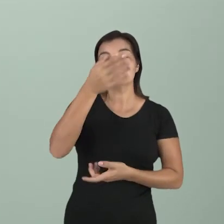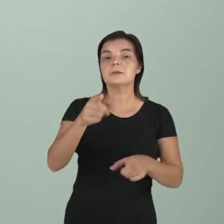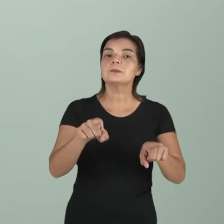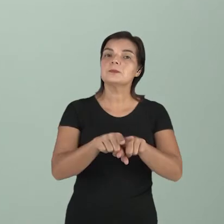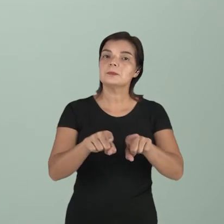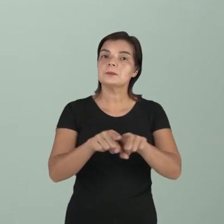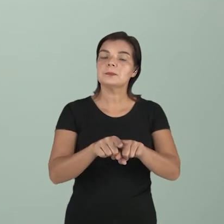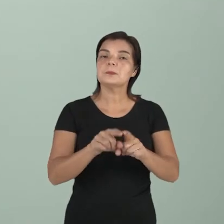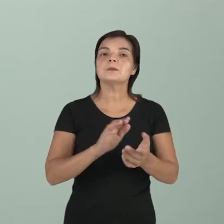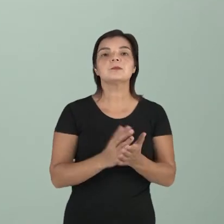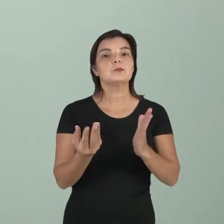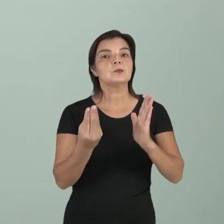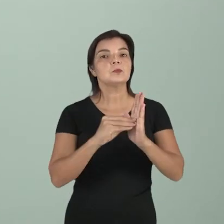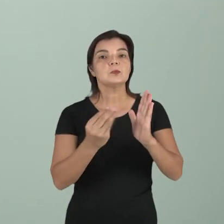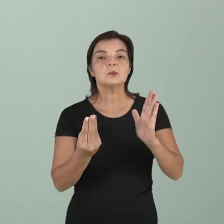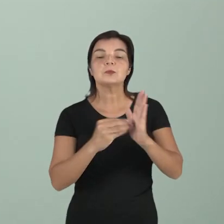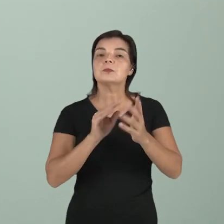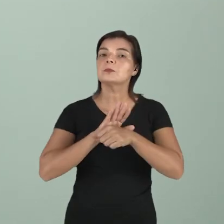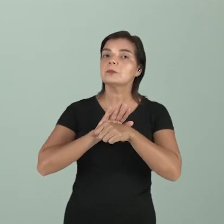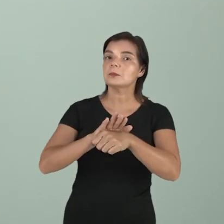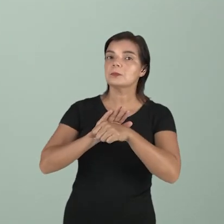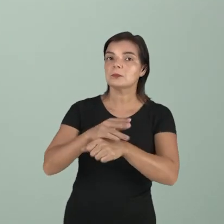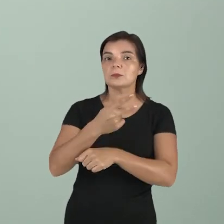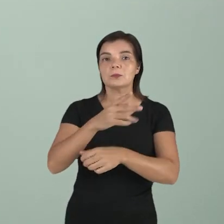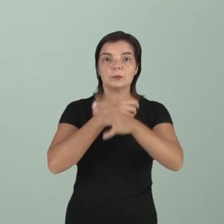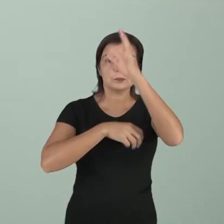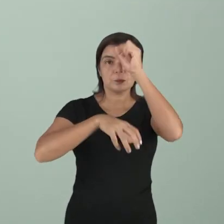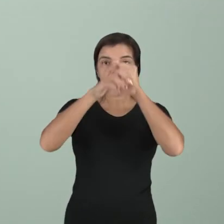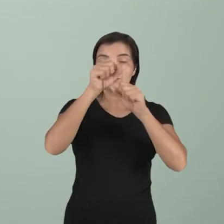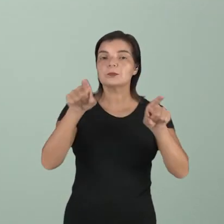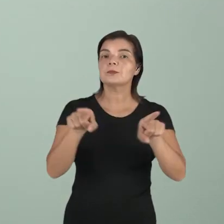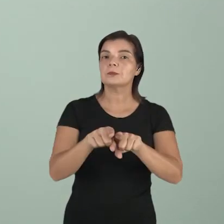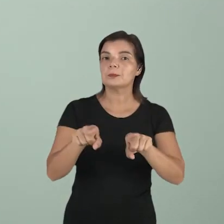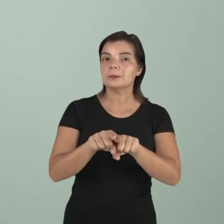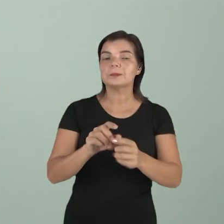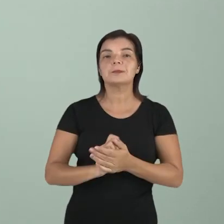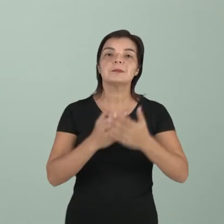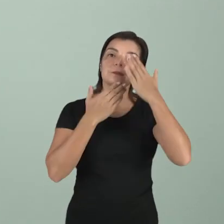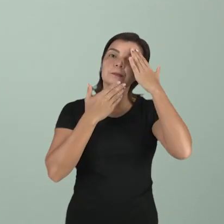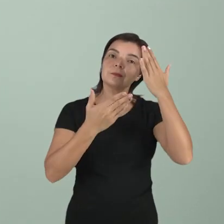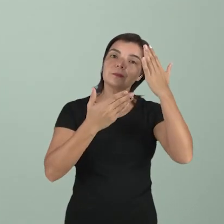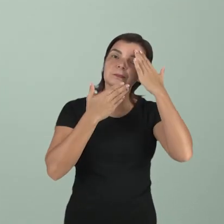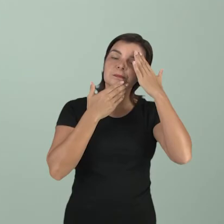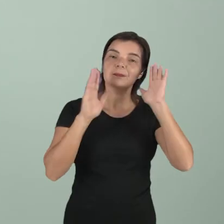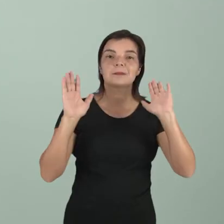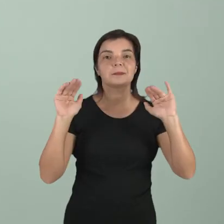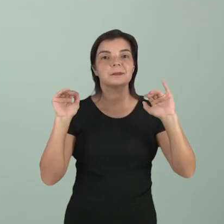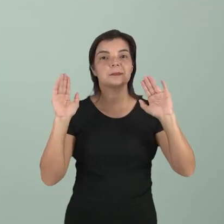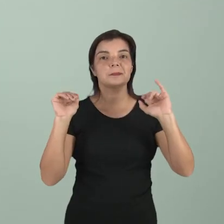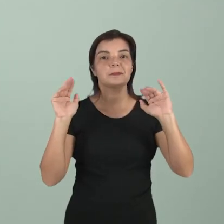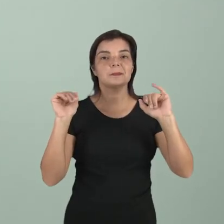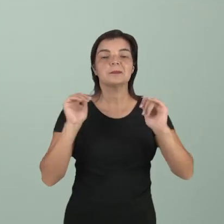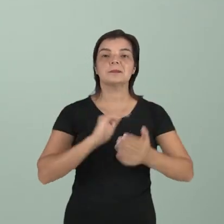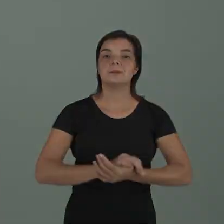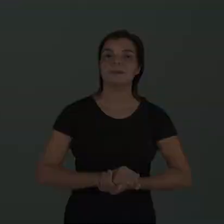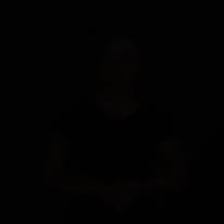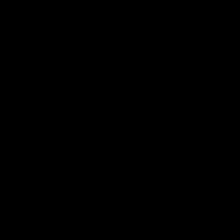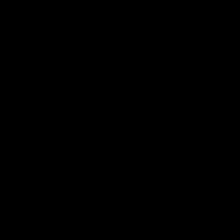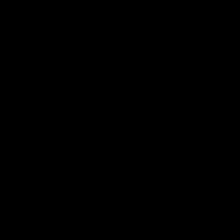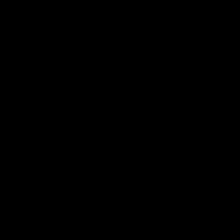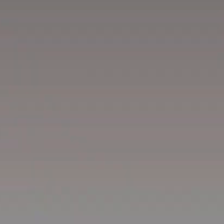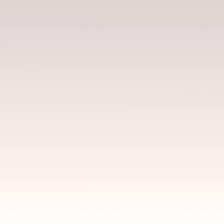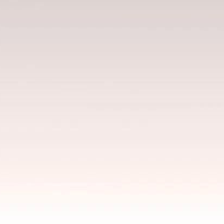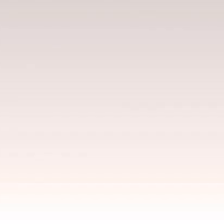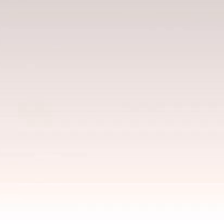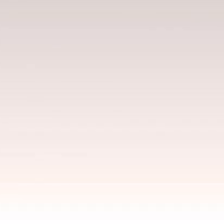assim como nós possuímos. Imagina que nós, como um estado pequeno, já possuímos essas diversidades, imagina os estados